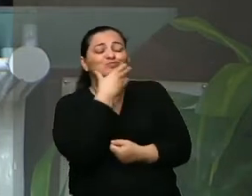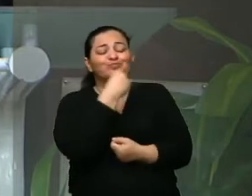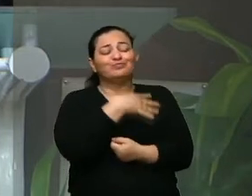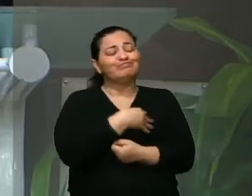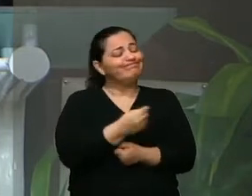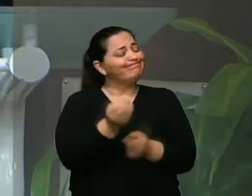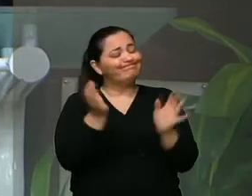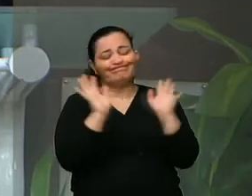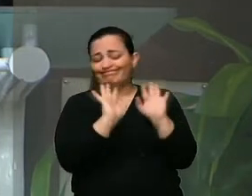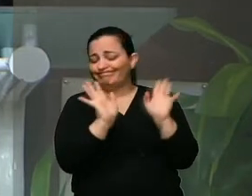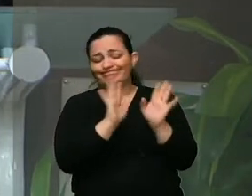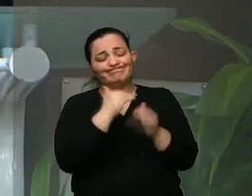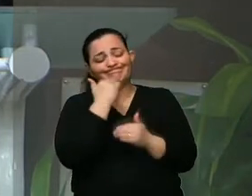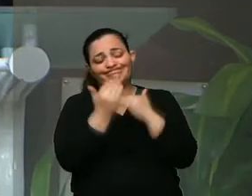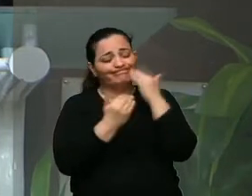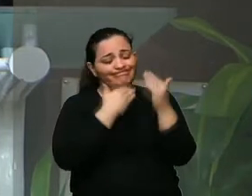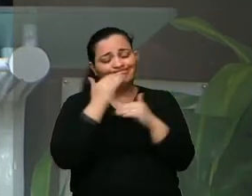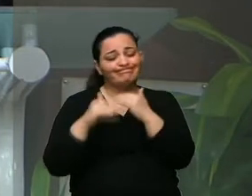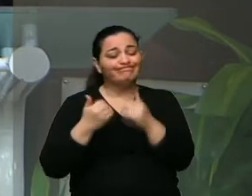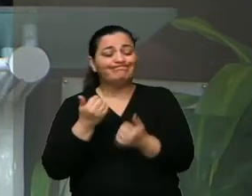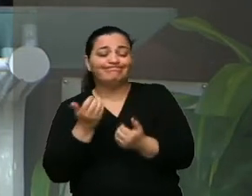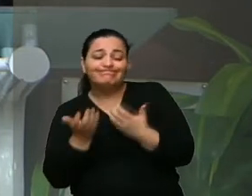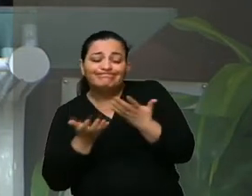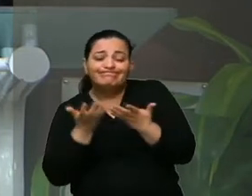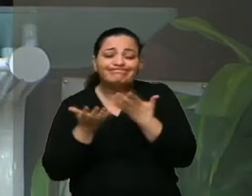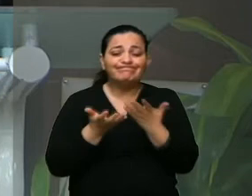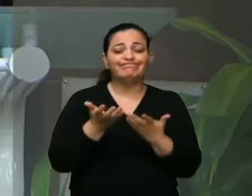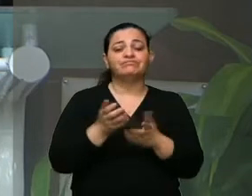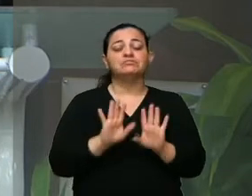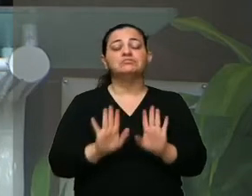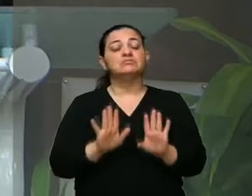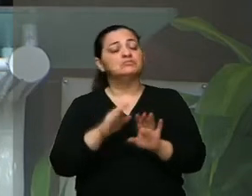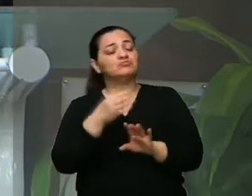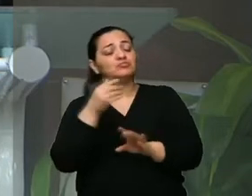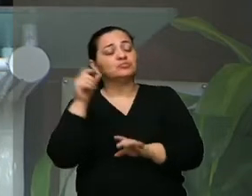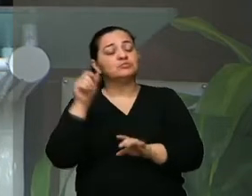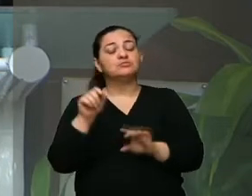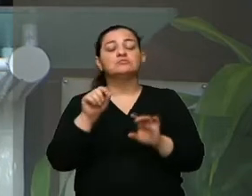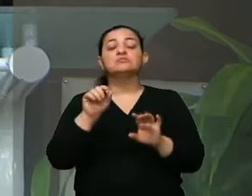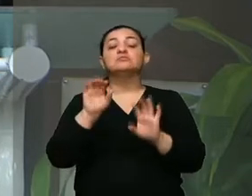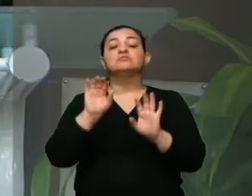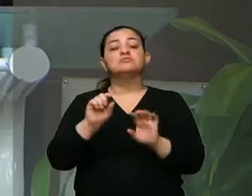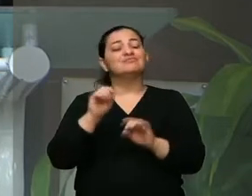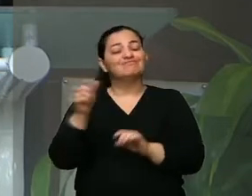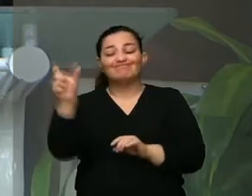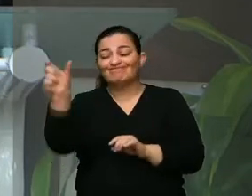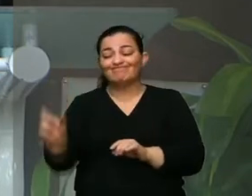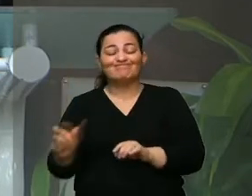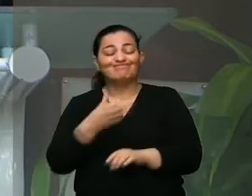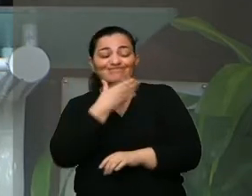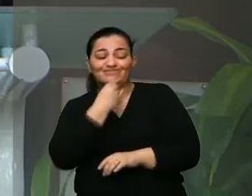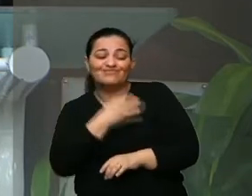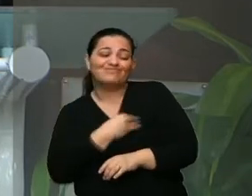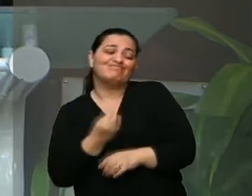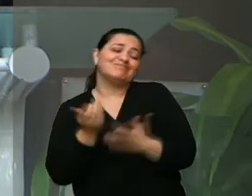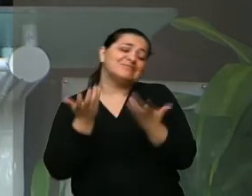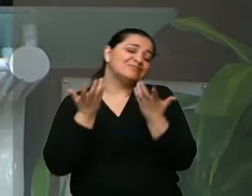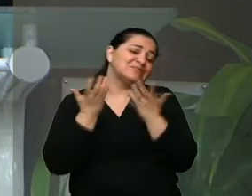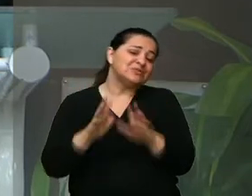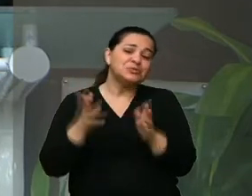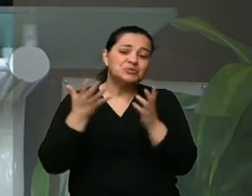filho não está indo muito bem ele simplesmente não ele não quer